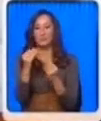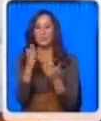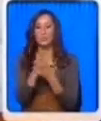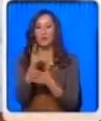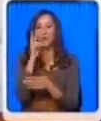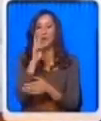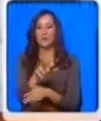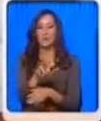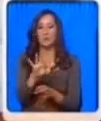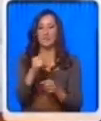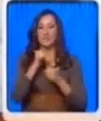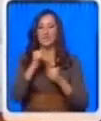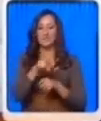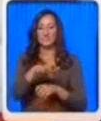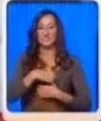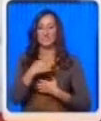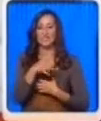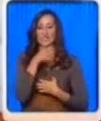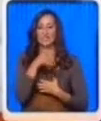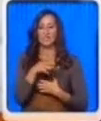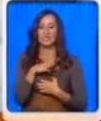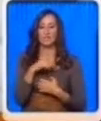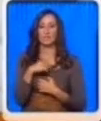olhar. Porque a reação dela...